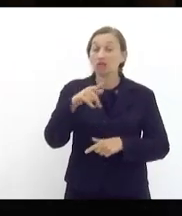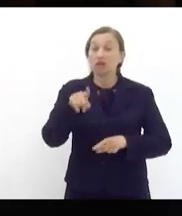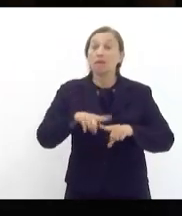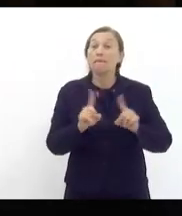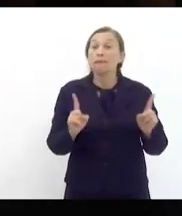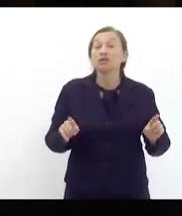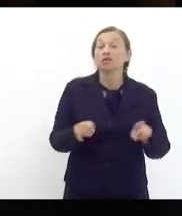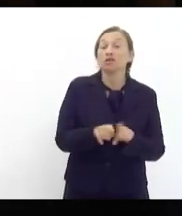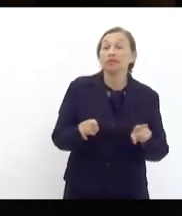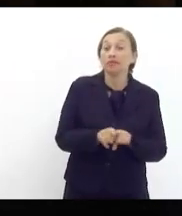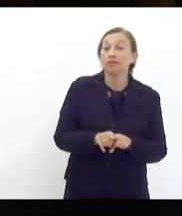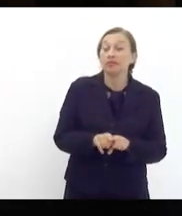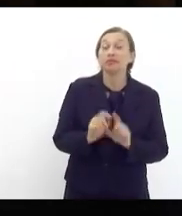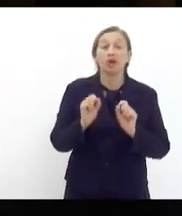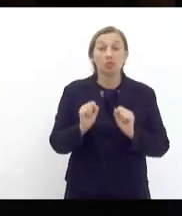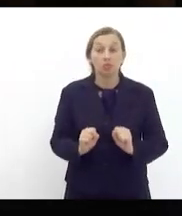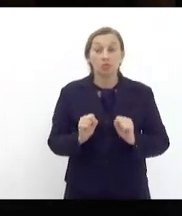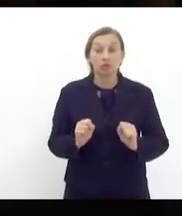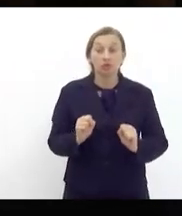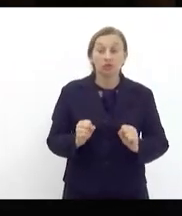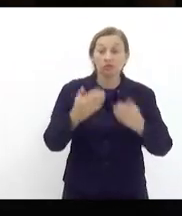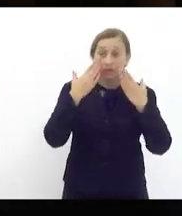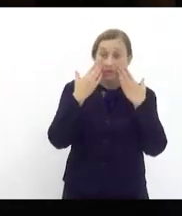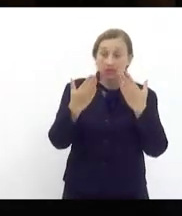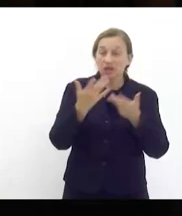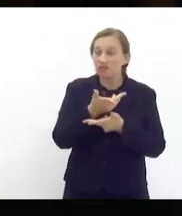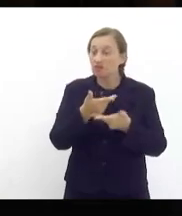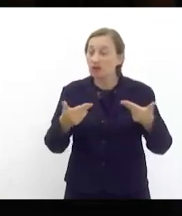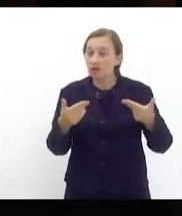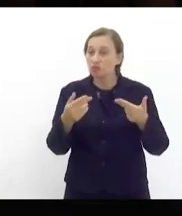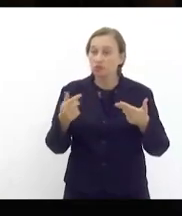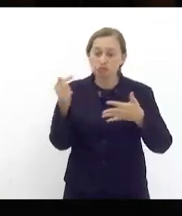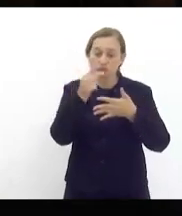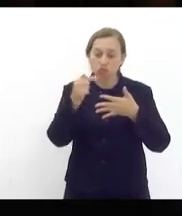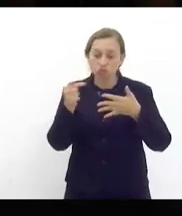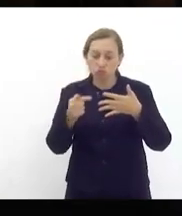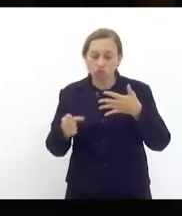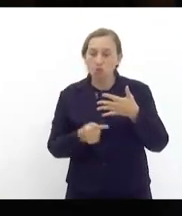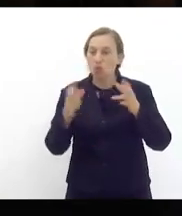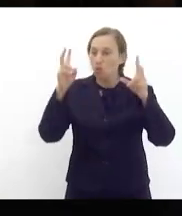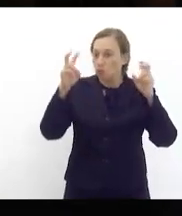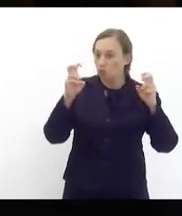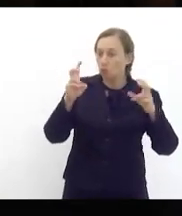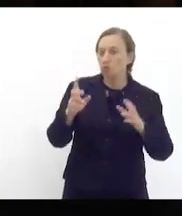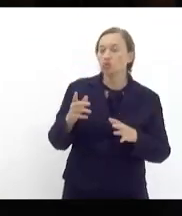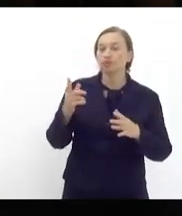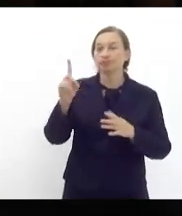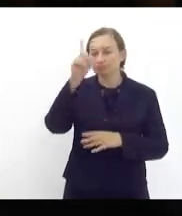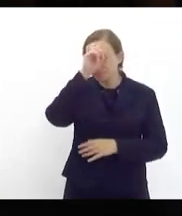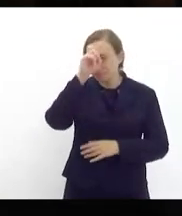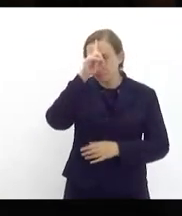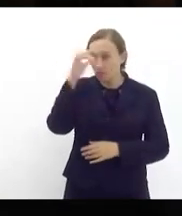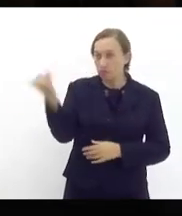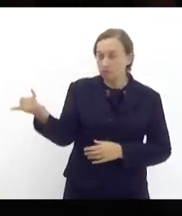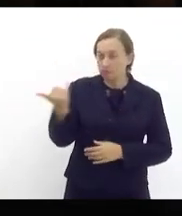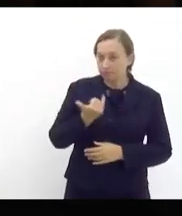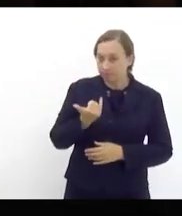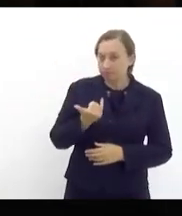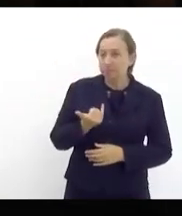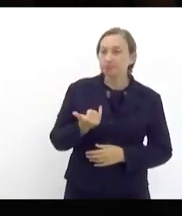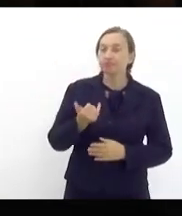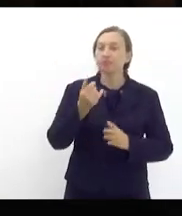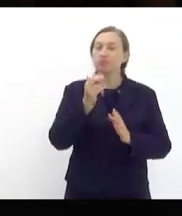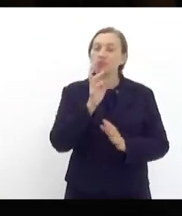mas nós também pôs apresentar uma série de questionamentos para que o hospital nos responda, para que a gente possa fazer um